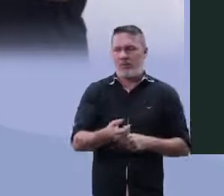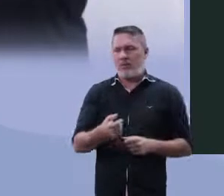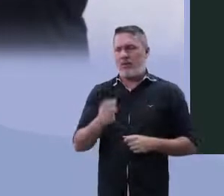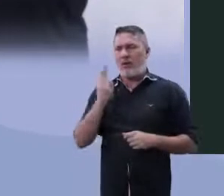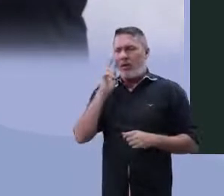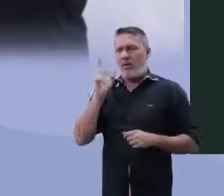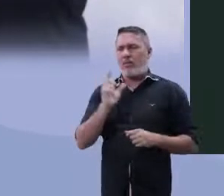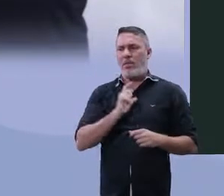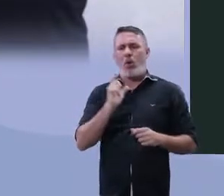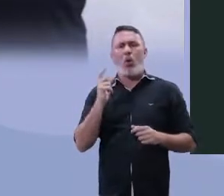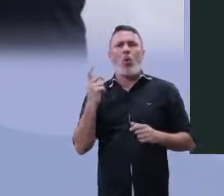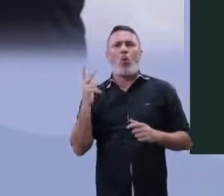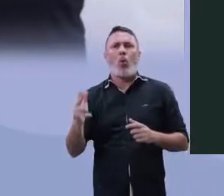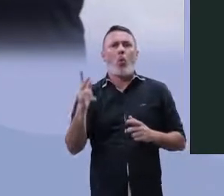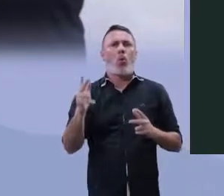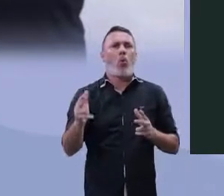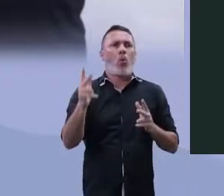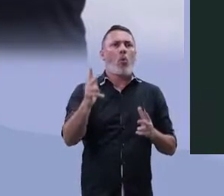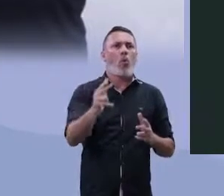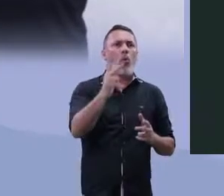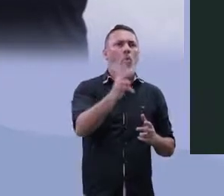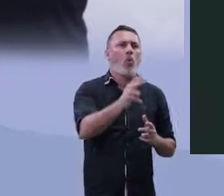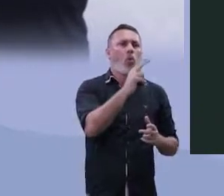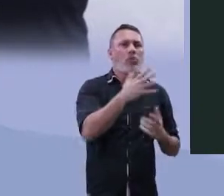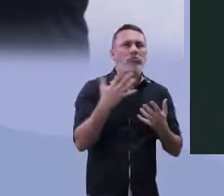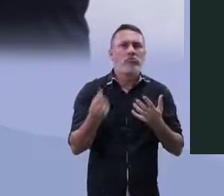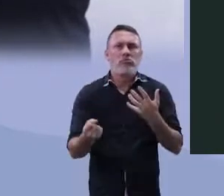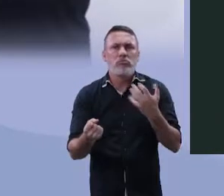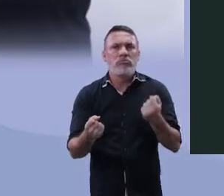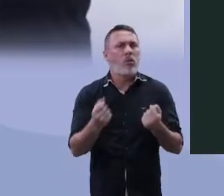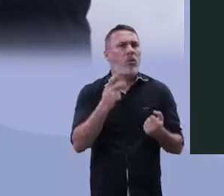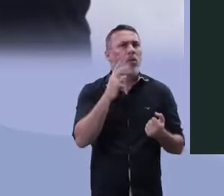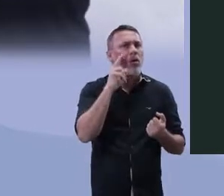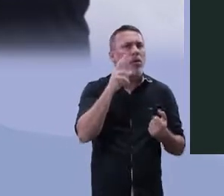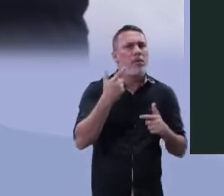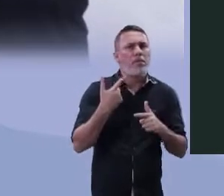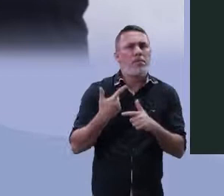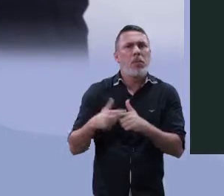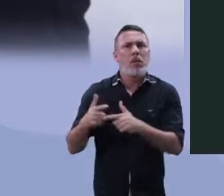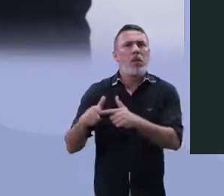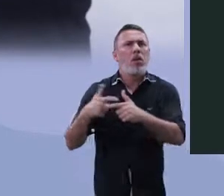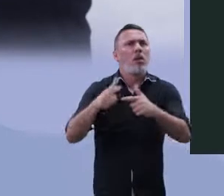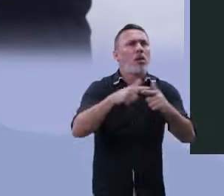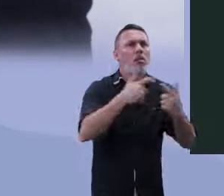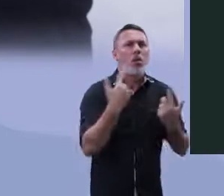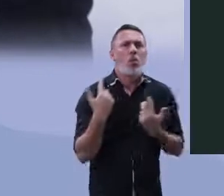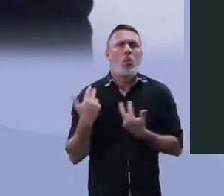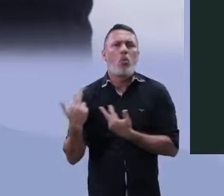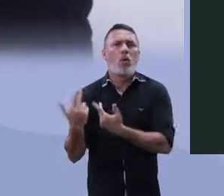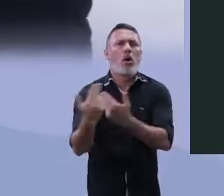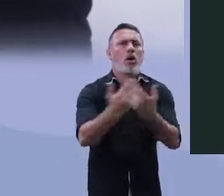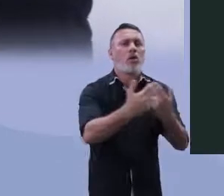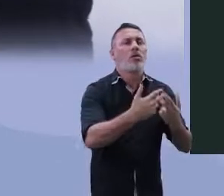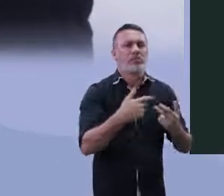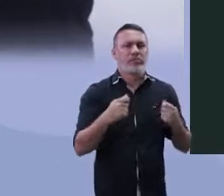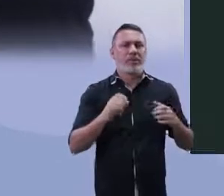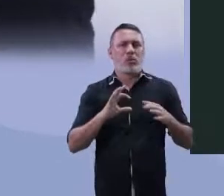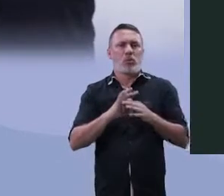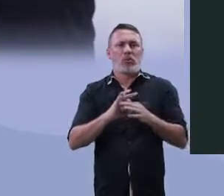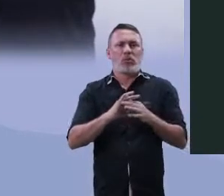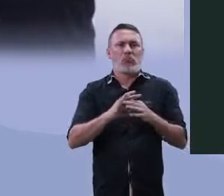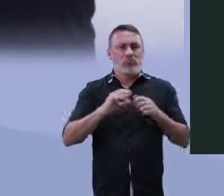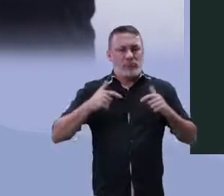também é operário, operário, operário, operário, então todos padecem dos mesmos problemas, então devemos lutar em conjunto para